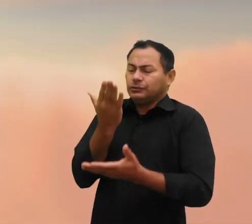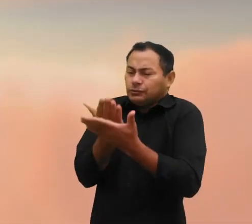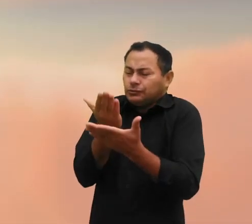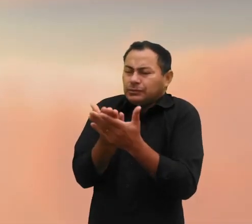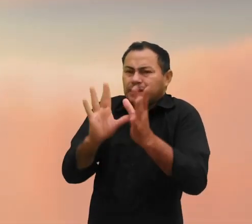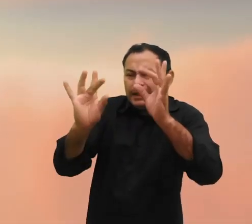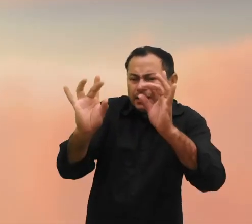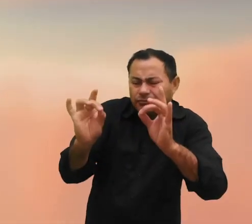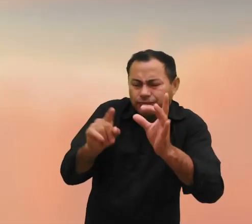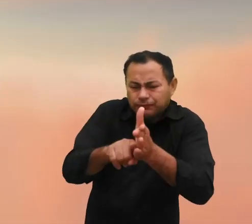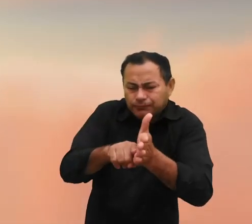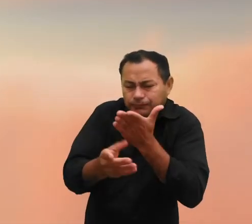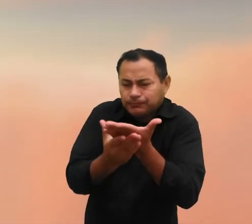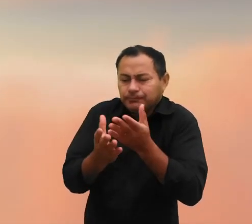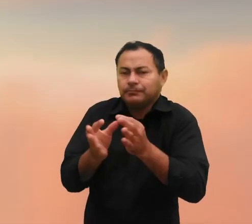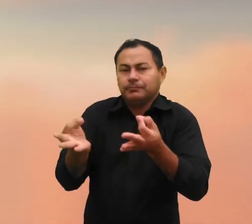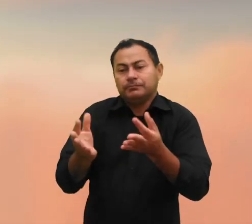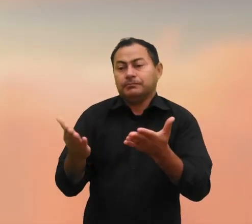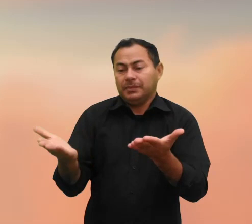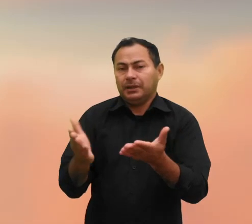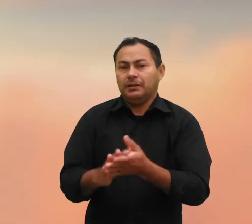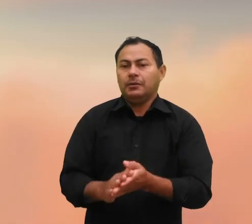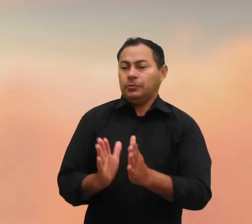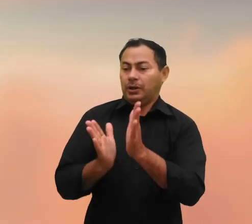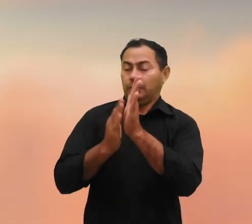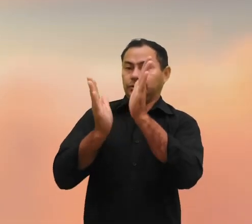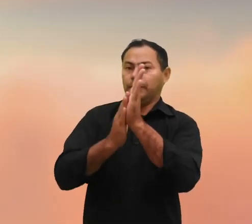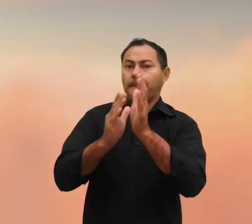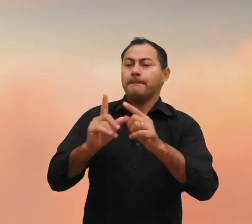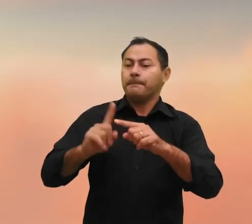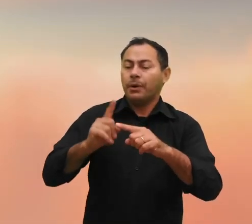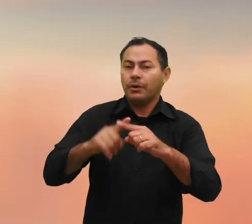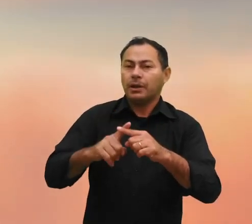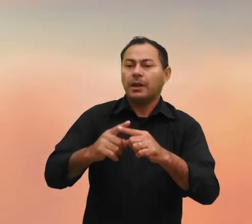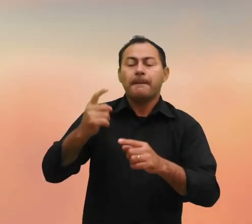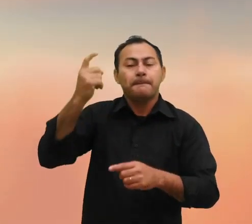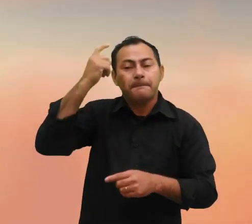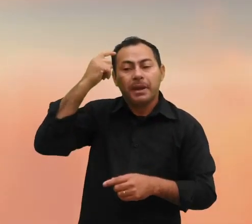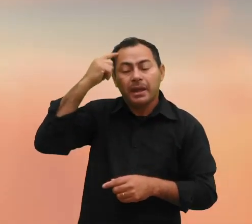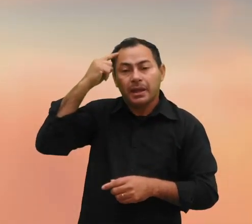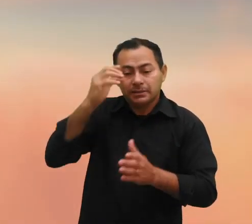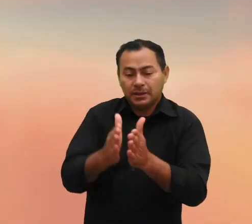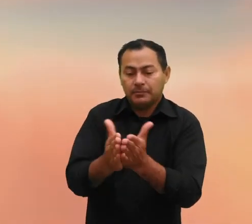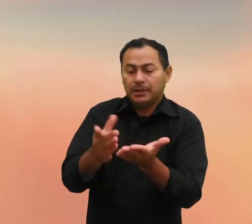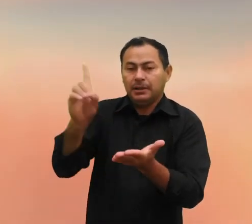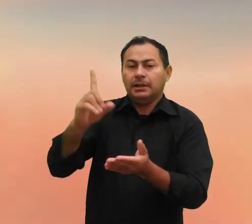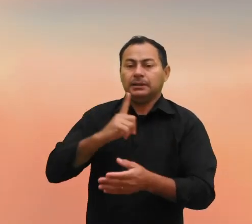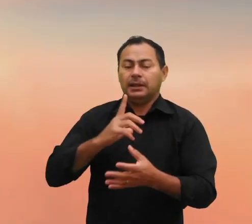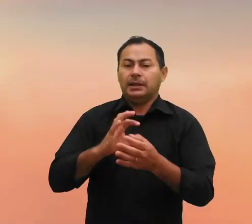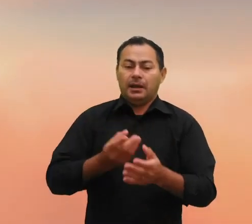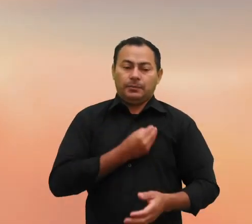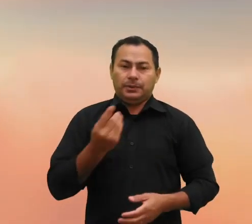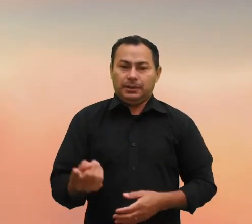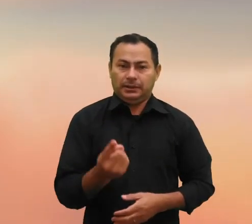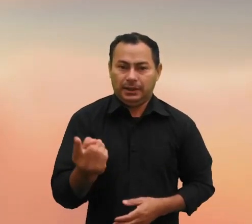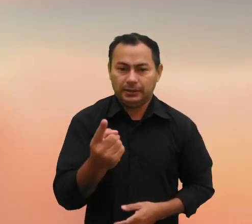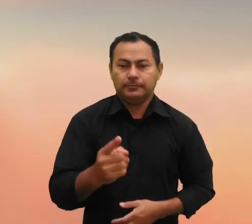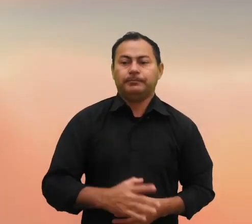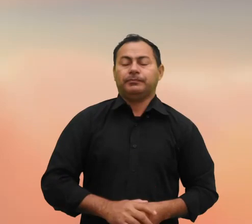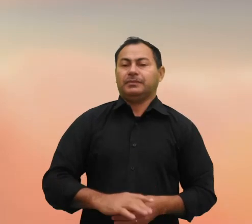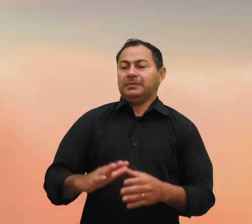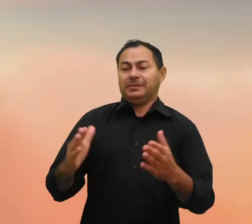estudam cuidadosamente as Escrituras? Bom, aí foi o elogio. Porque pensam que nelas vocês têm a vida